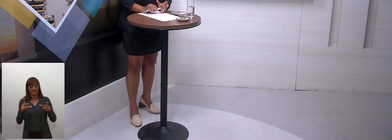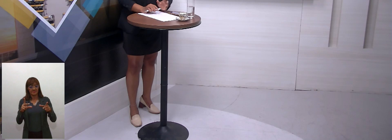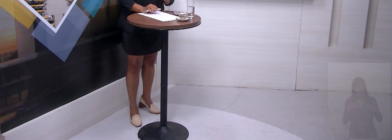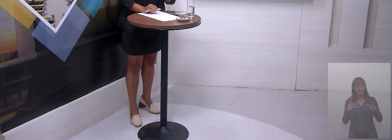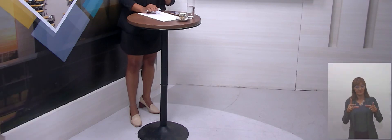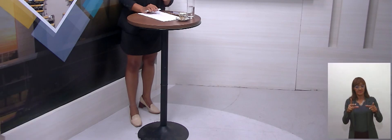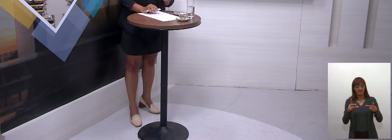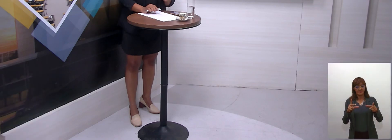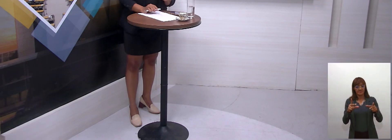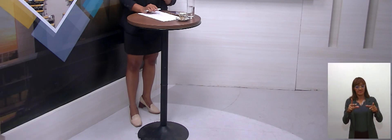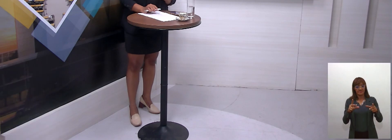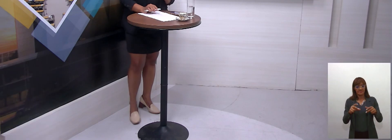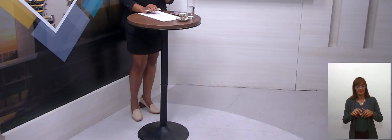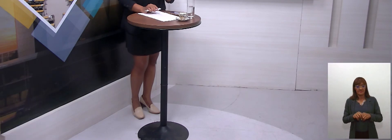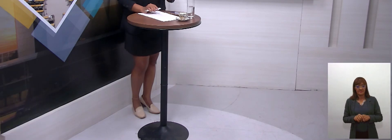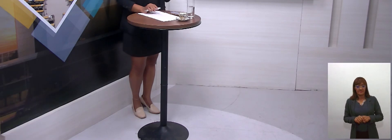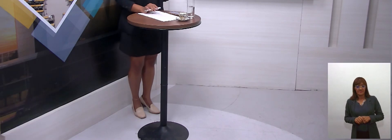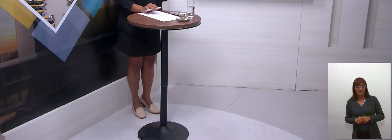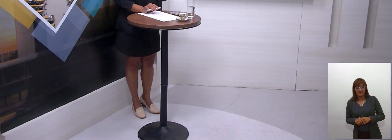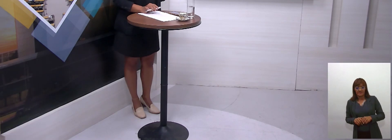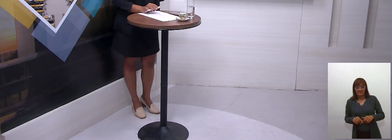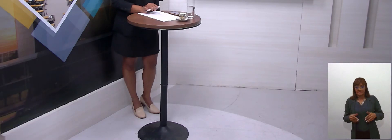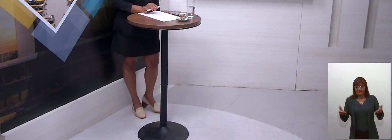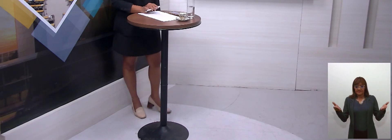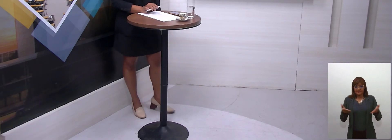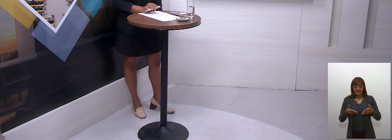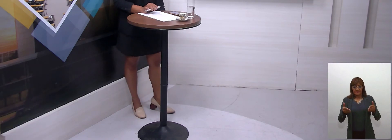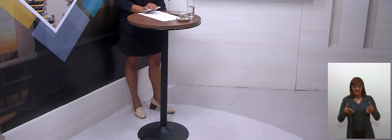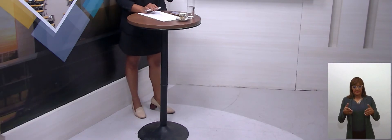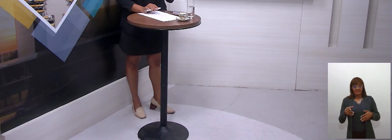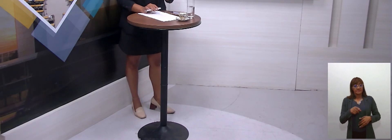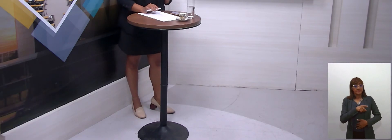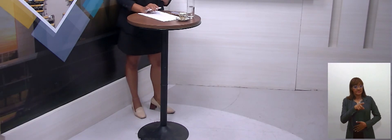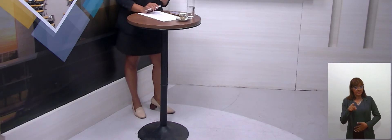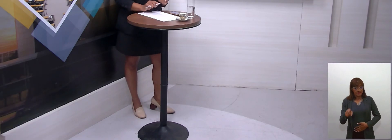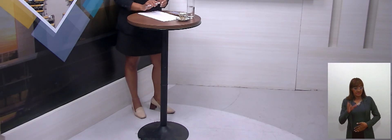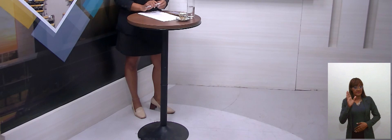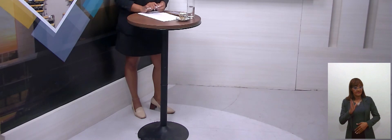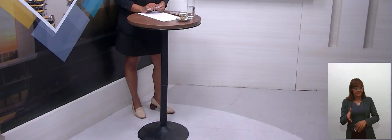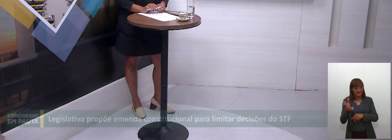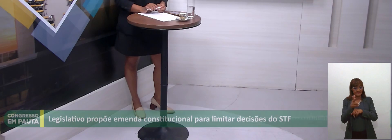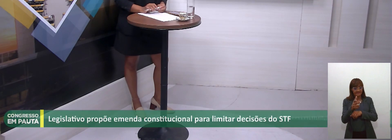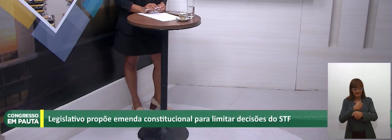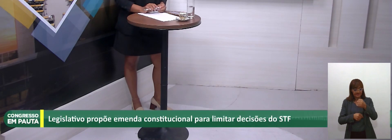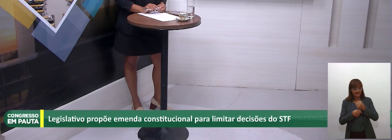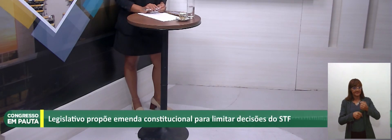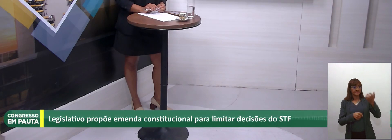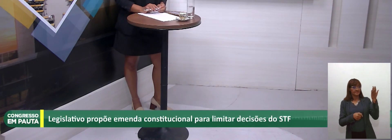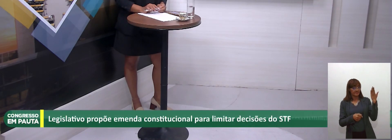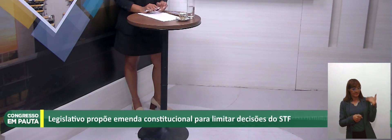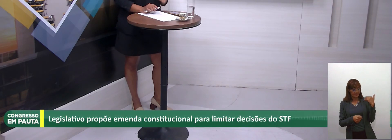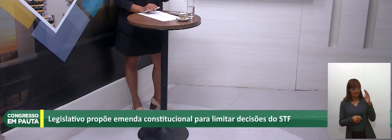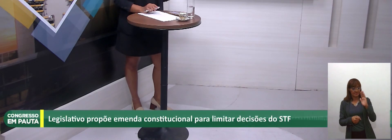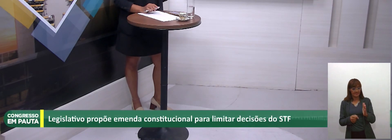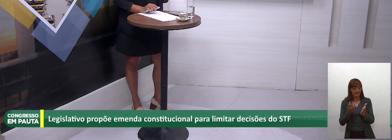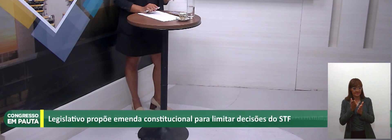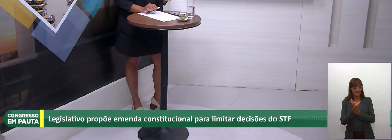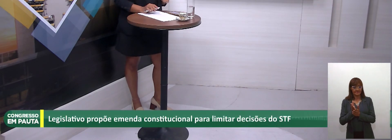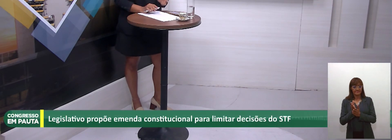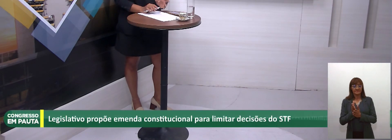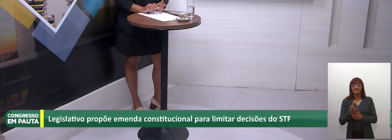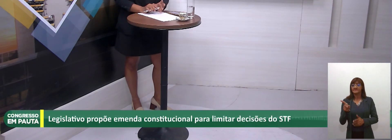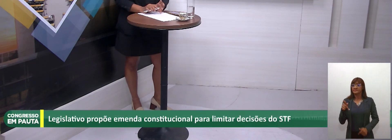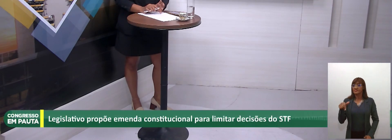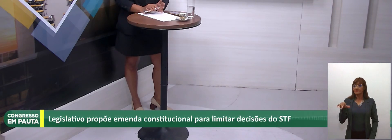Para quem pegou o programa agora, só lembrando que esse vídeo é do ano passado, lá da aprovação da PEC 8 no Senado. E para começar